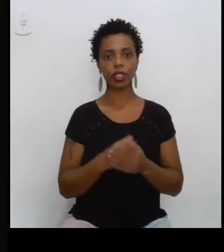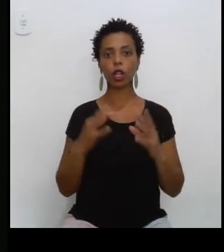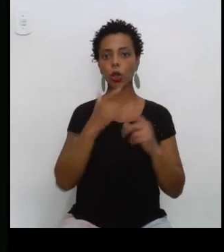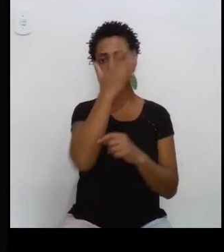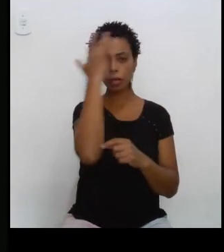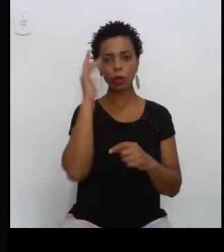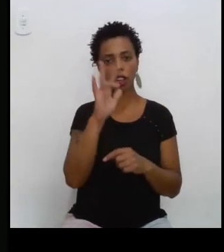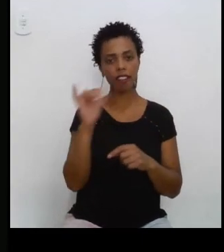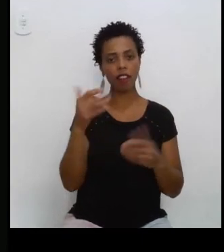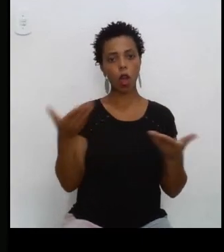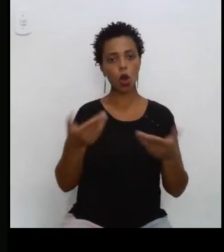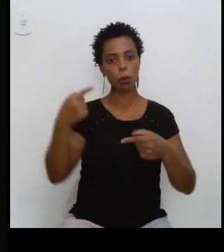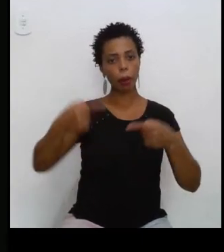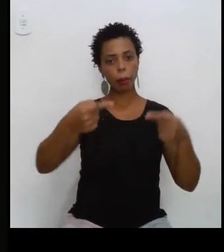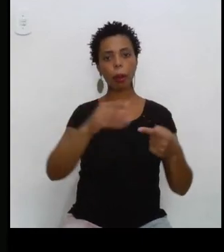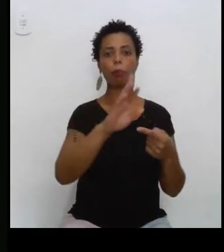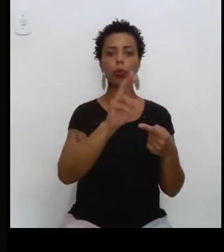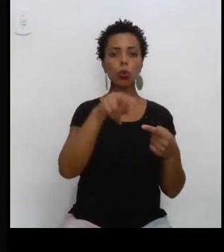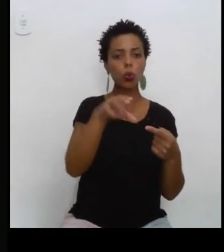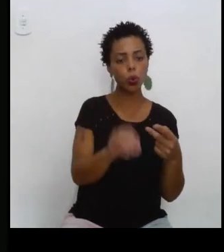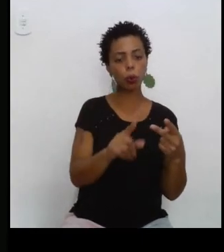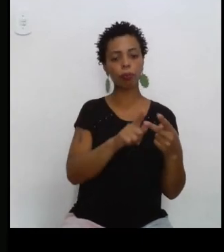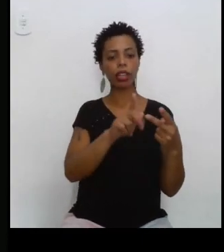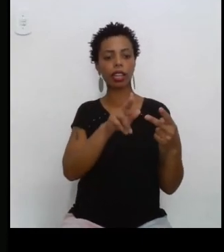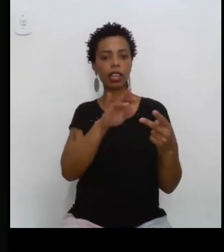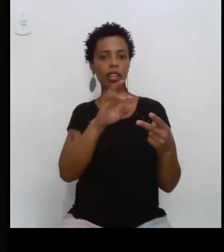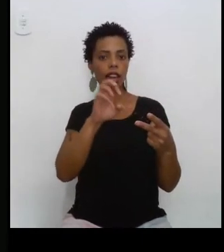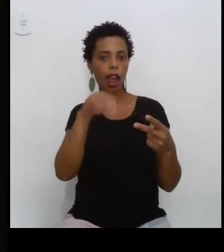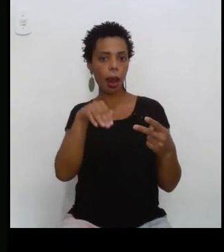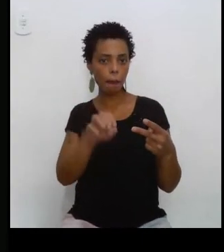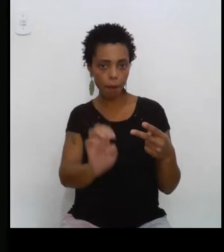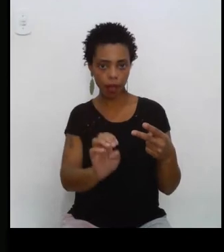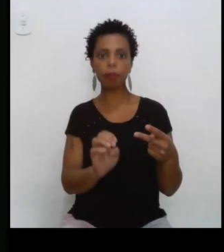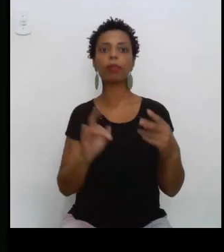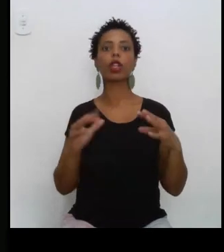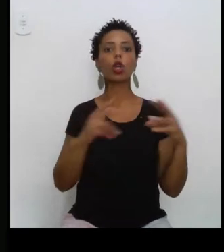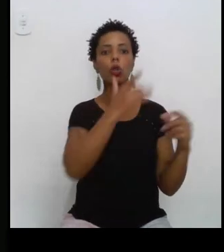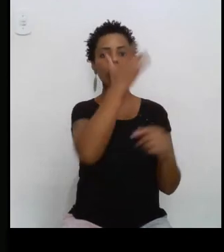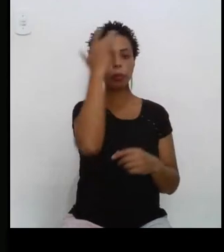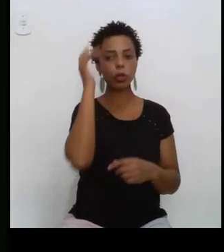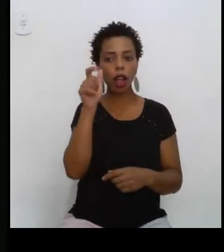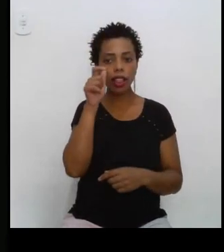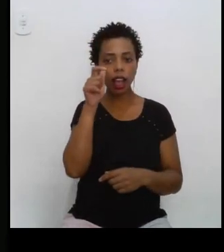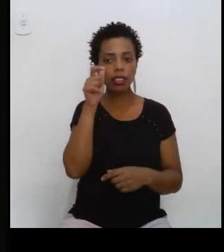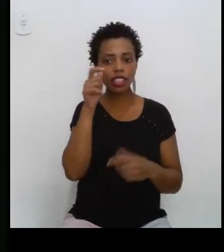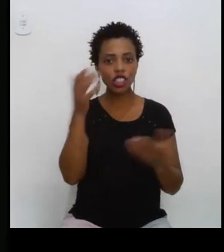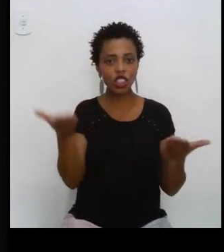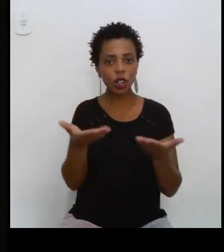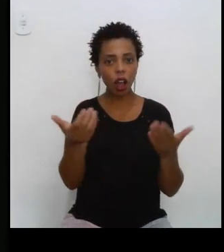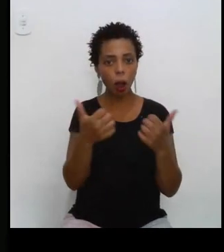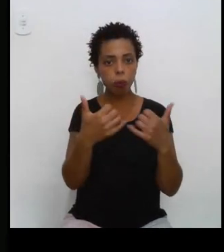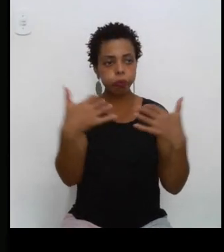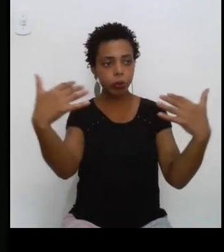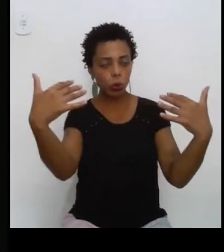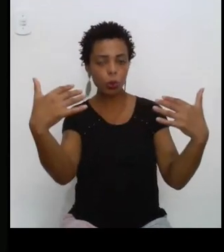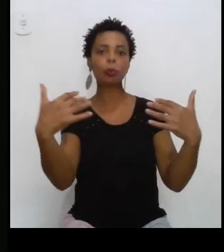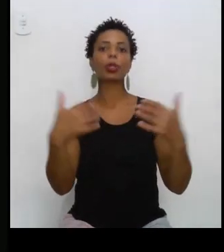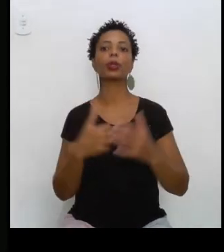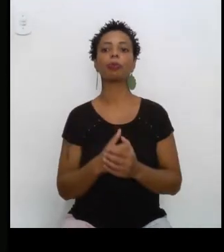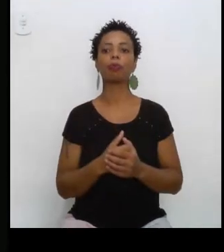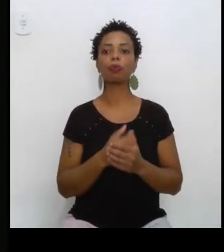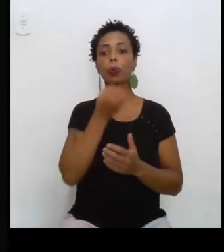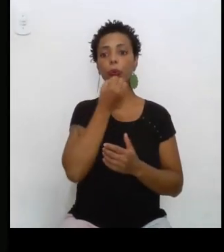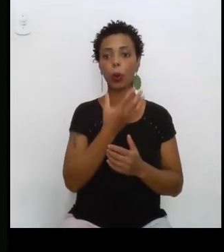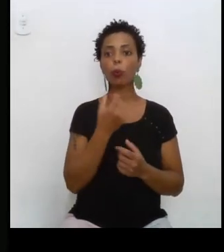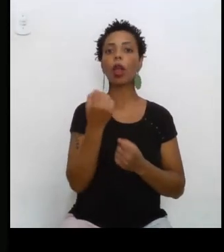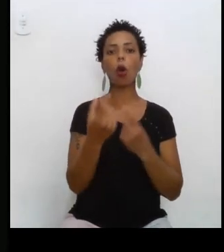Bruno Guilherme todo mundo que está assistindo bom algumas coisas antes